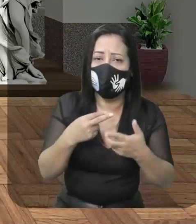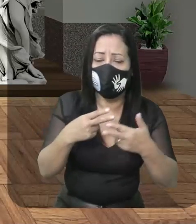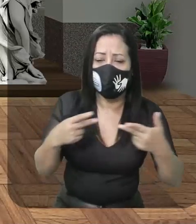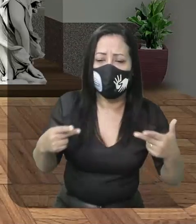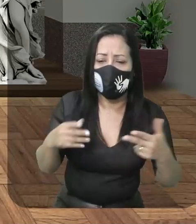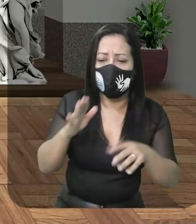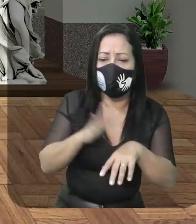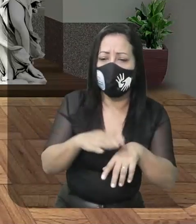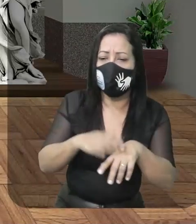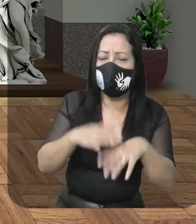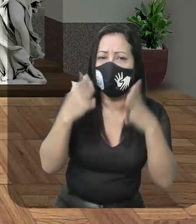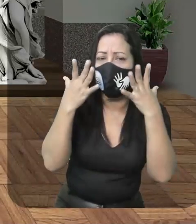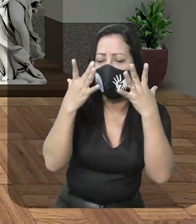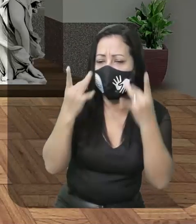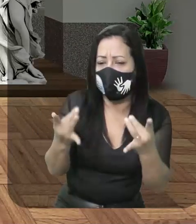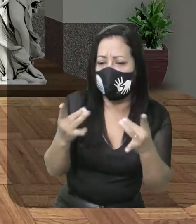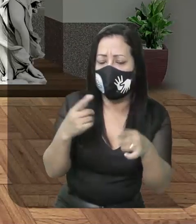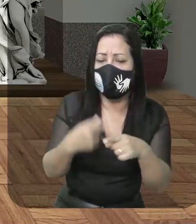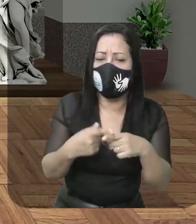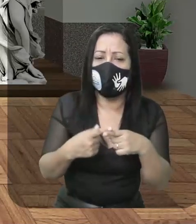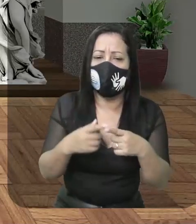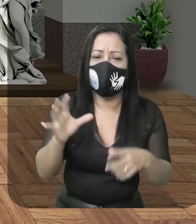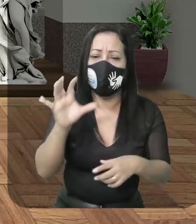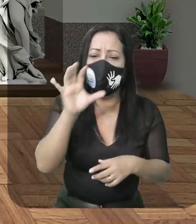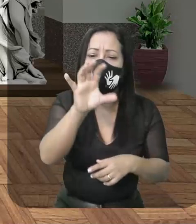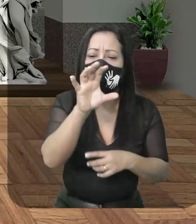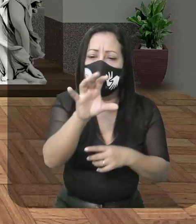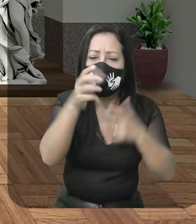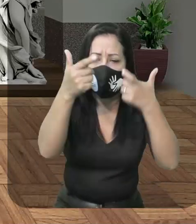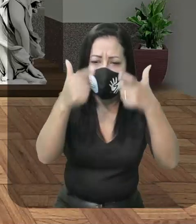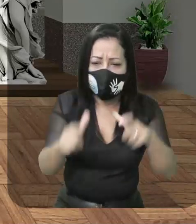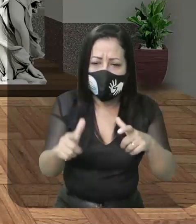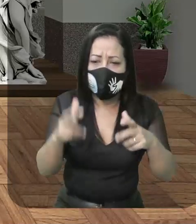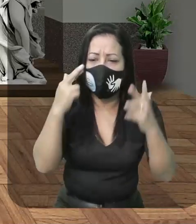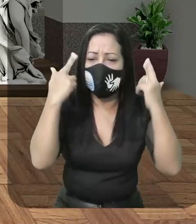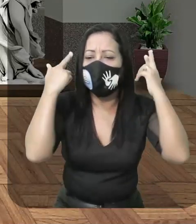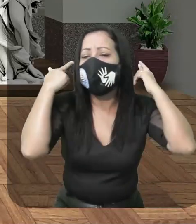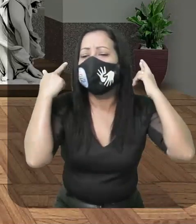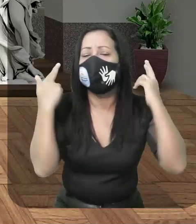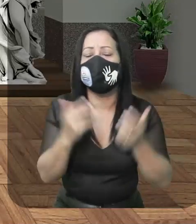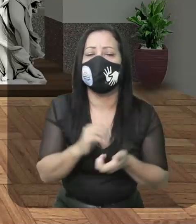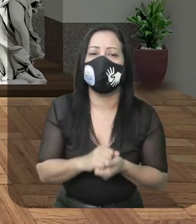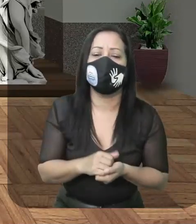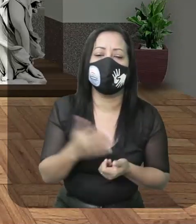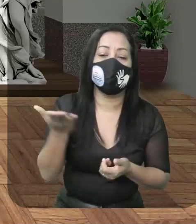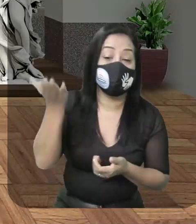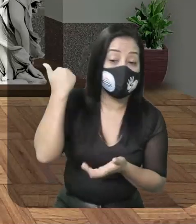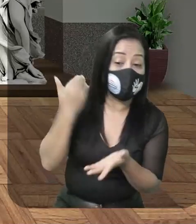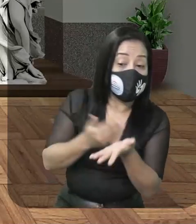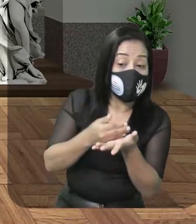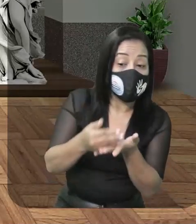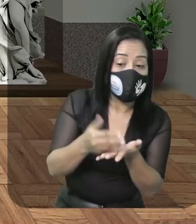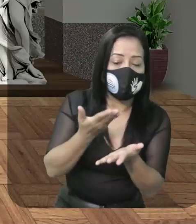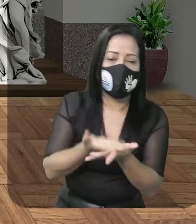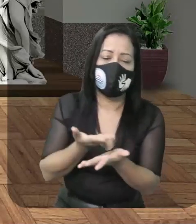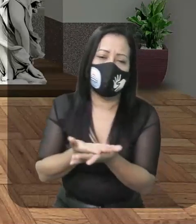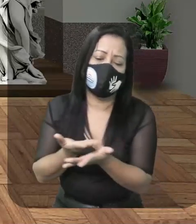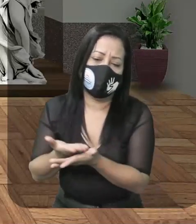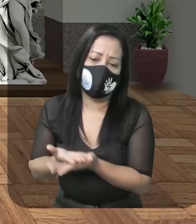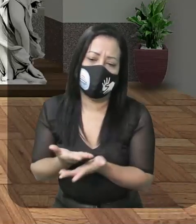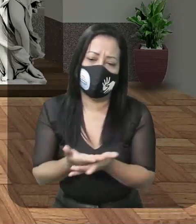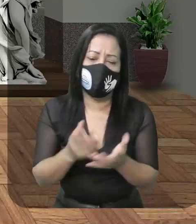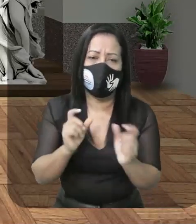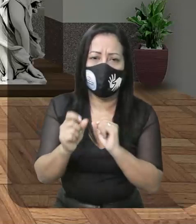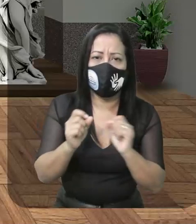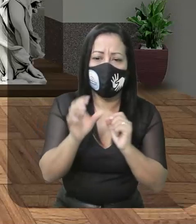mais chama atenção é a geografia da Grécia, que é onde nós iniciamos nossa aula, estudando a questão